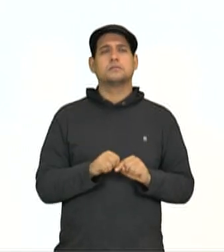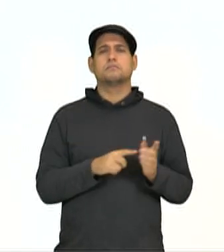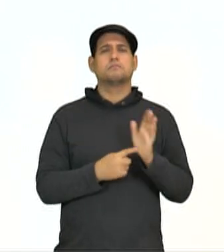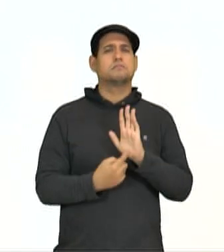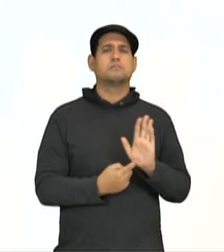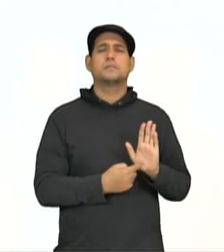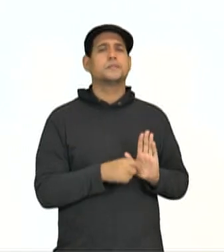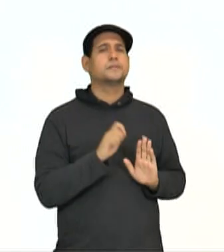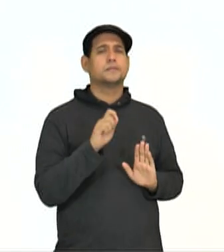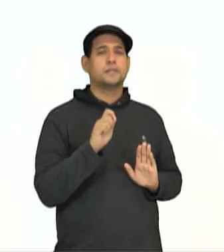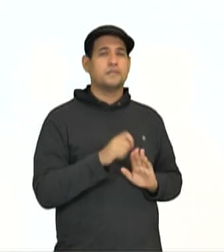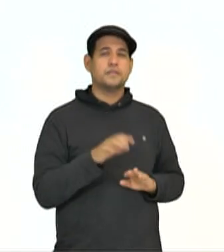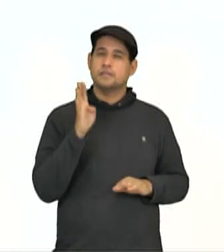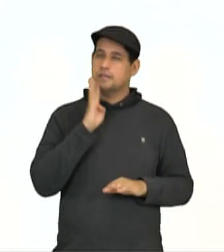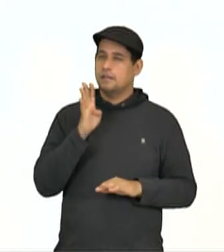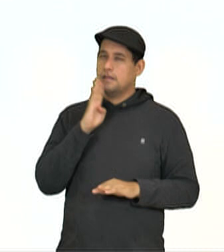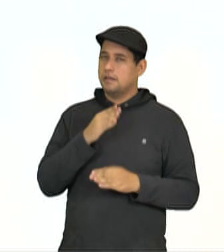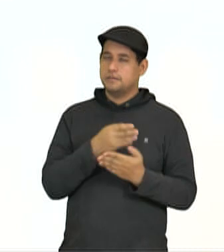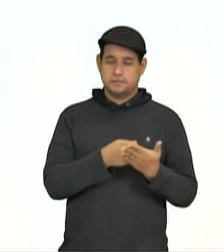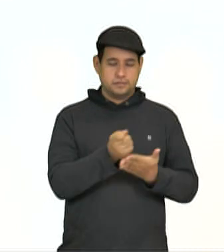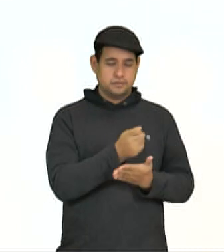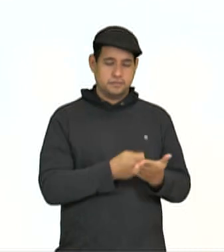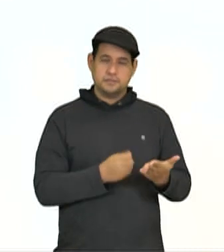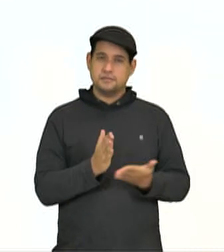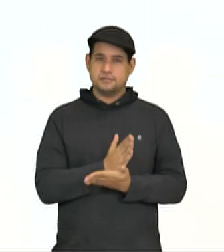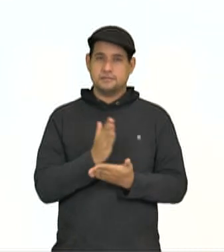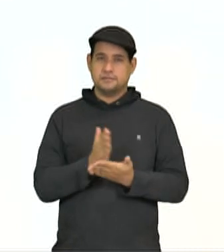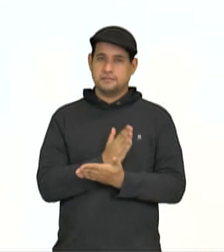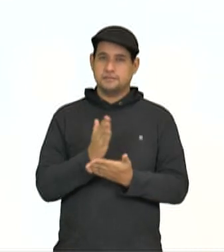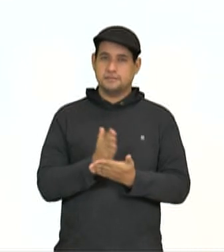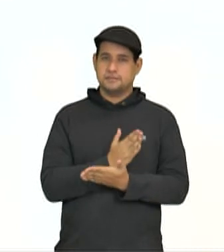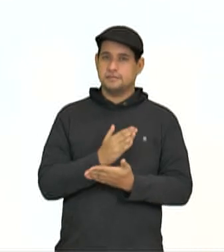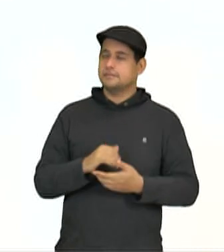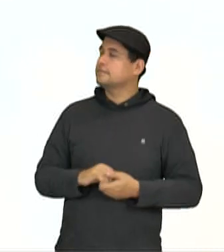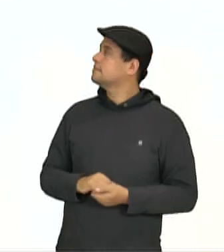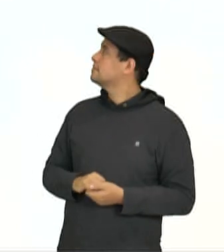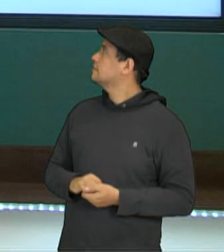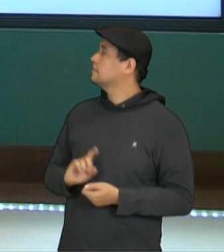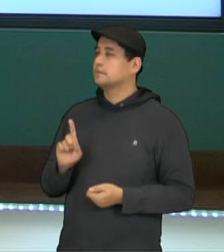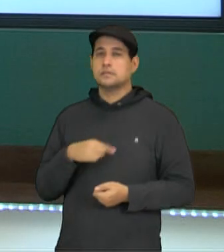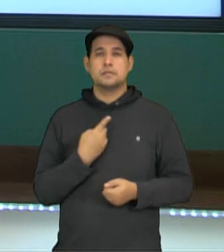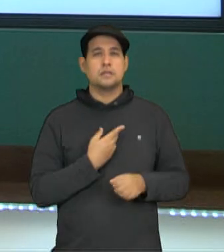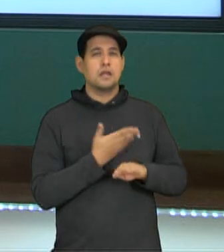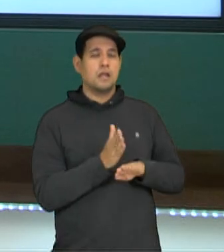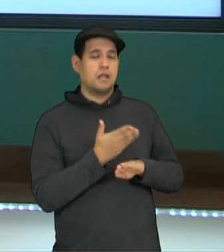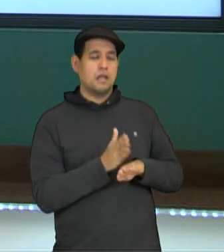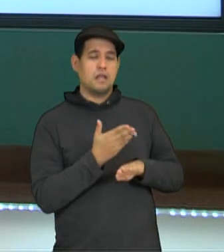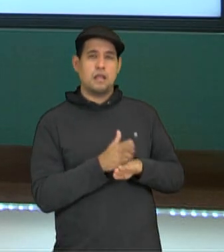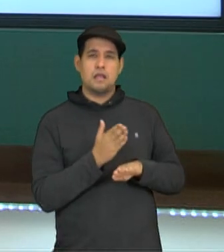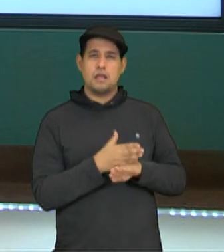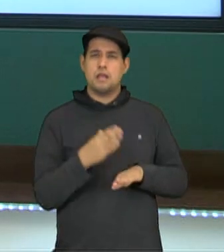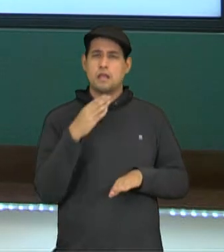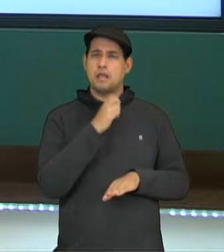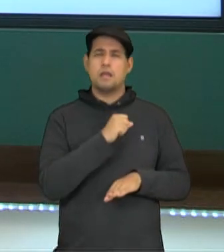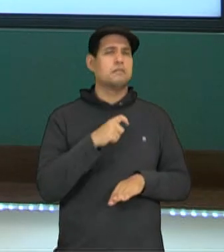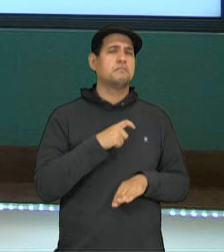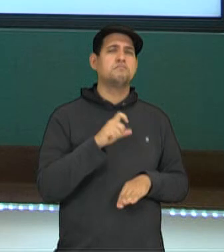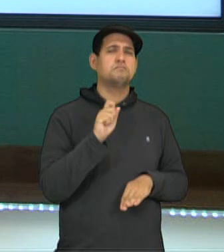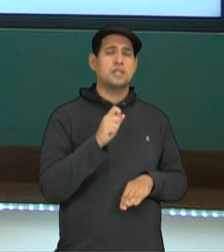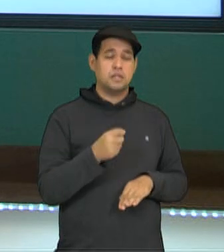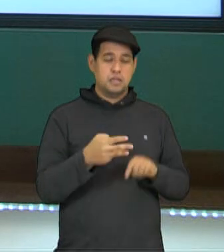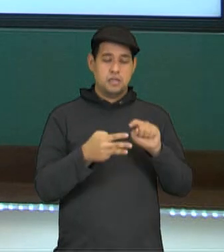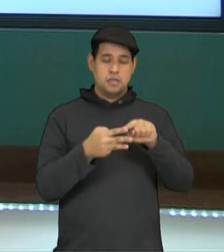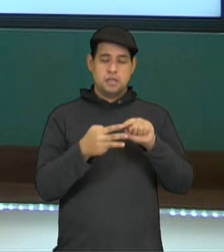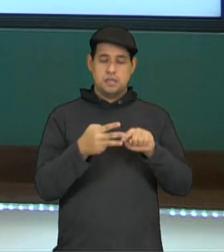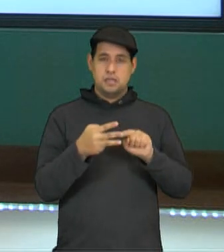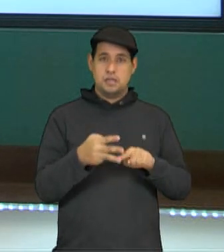aqui, vai ser bem bacana vocês terem anotado aí no caderno de vocês. Para a gente praticar rapidinho, eu tenho aqui 3